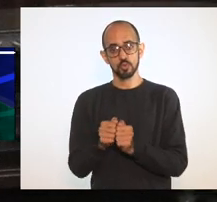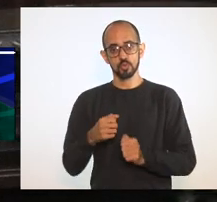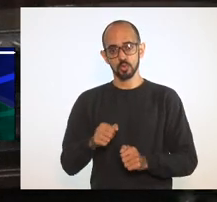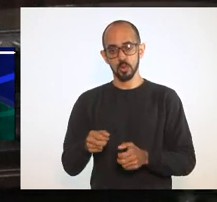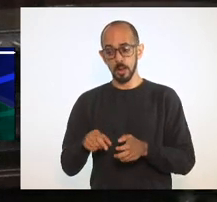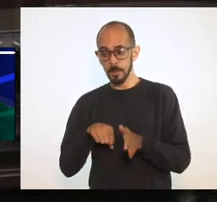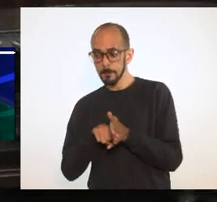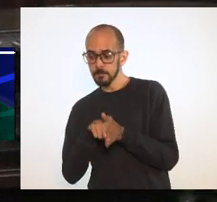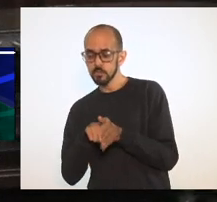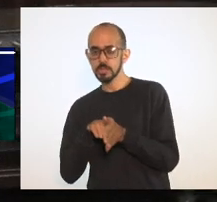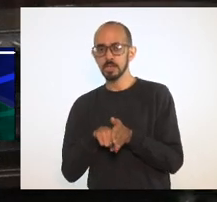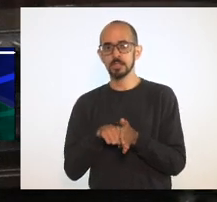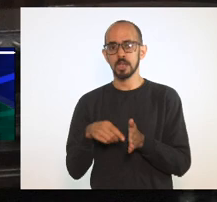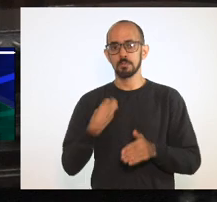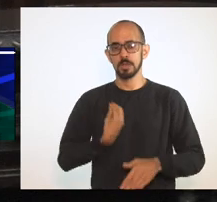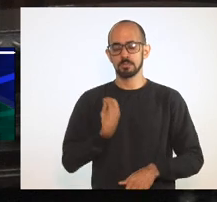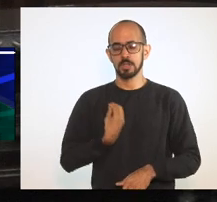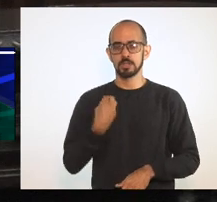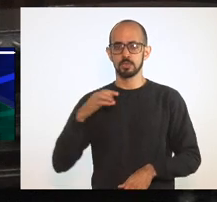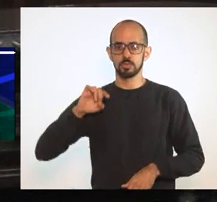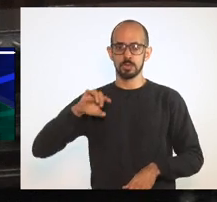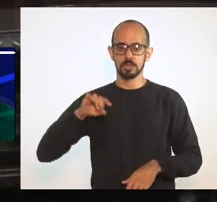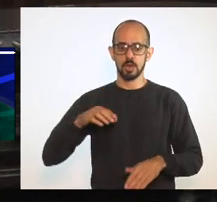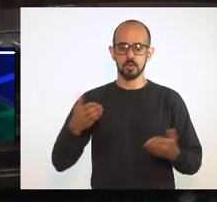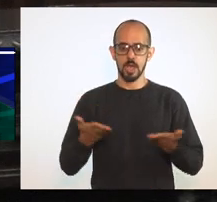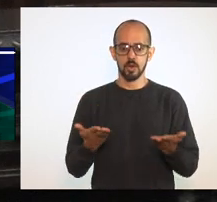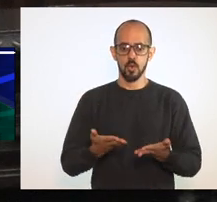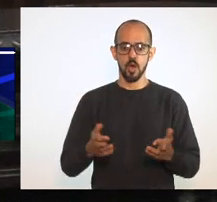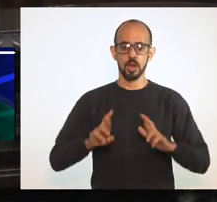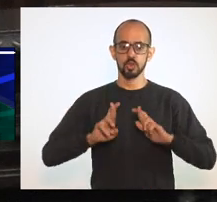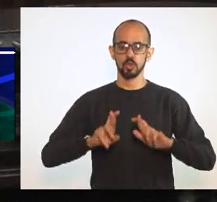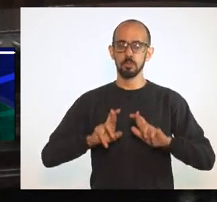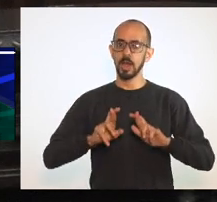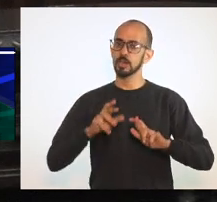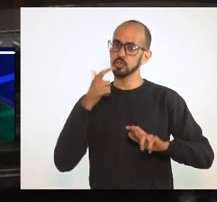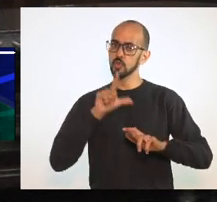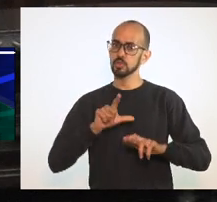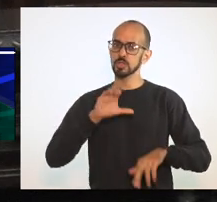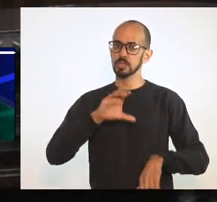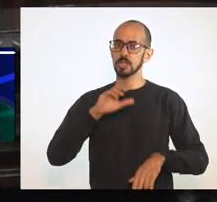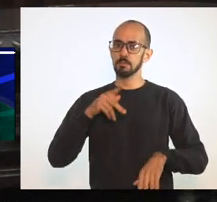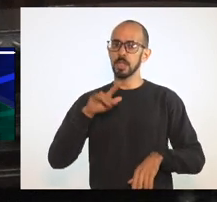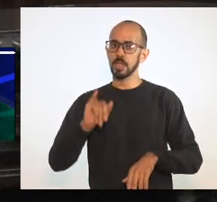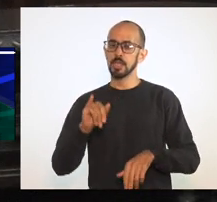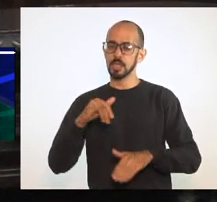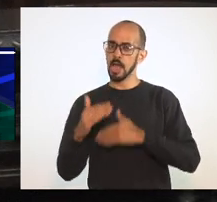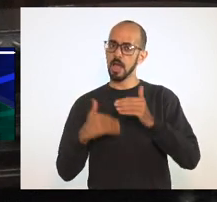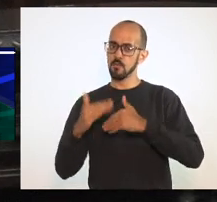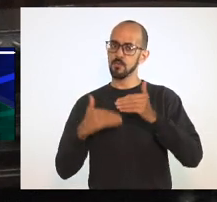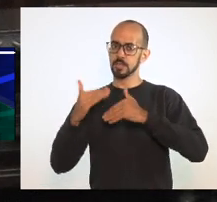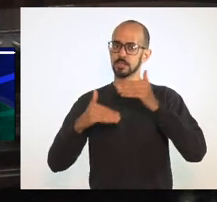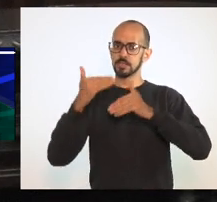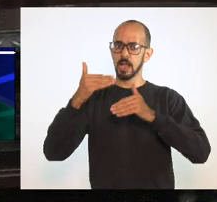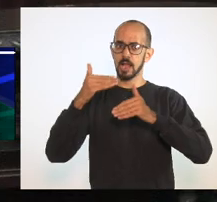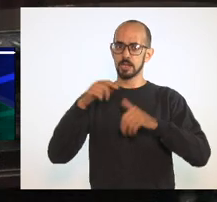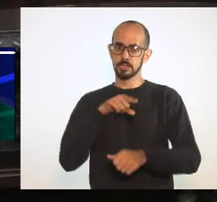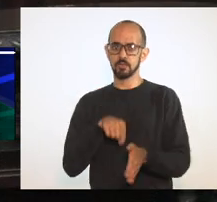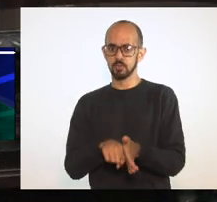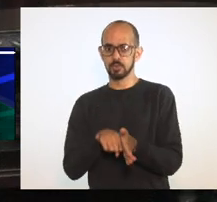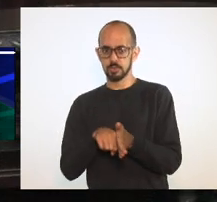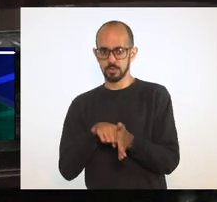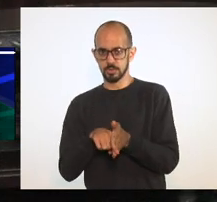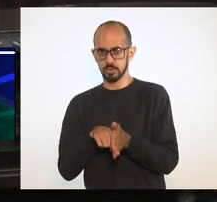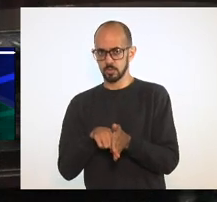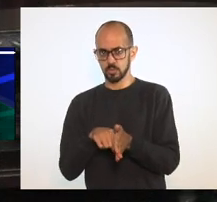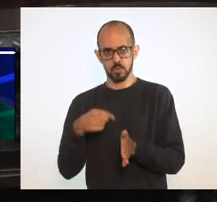não obtivemos sucesso. E agora eu espero, com a CPI, que a gente possa avançar nessa fiscalização. Não tenho dúvida,